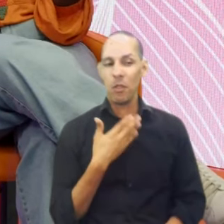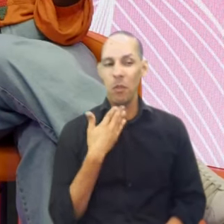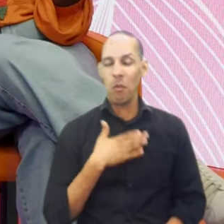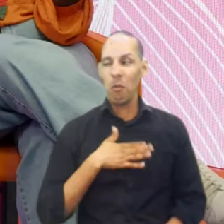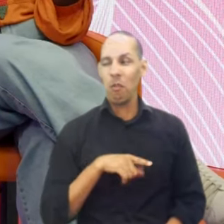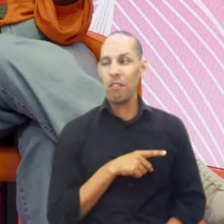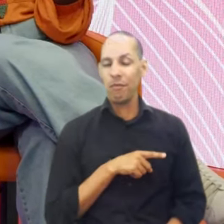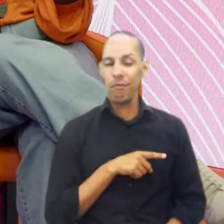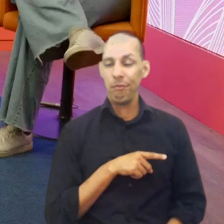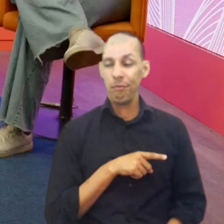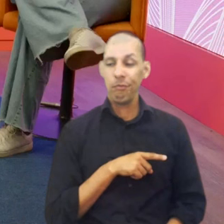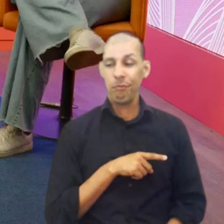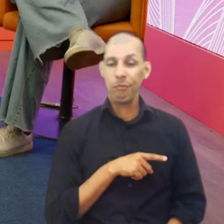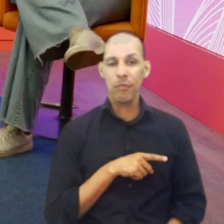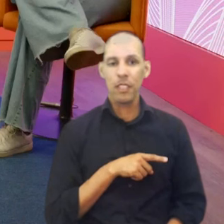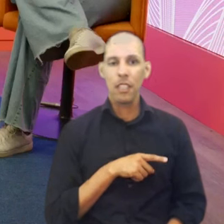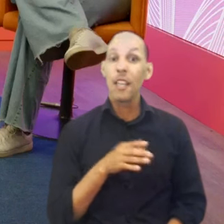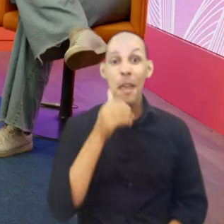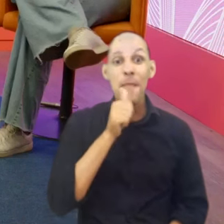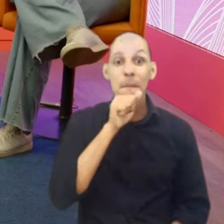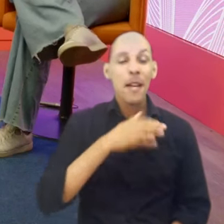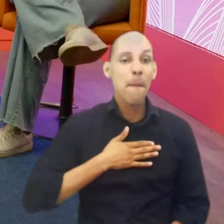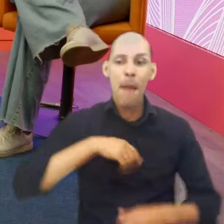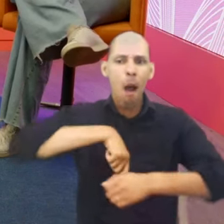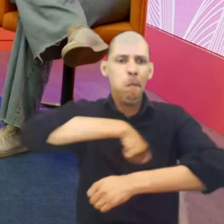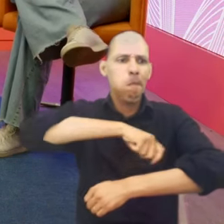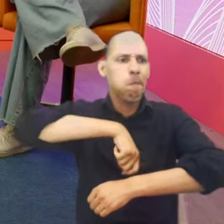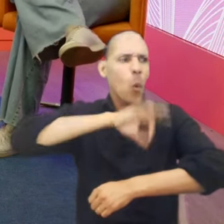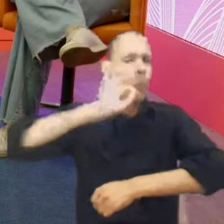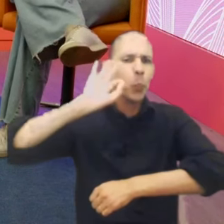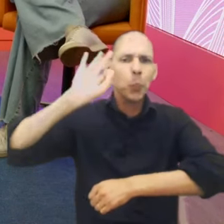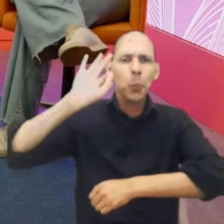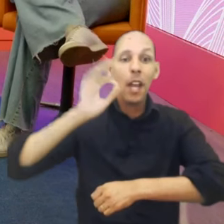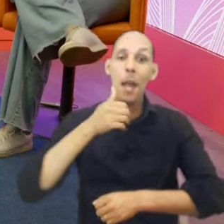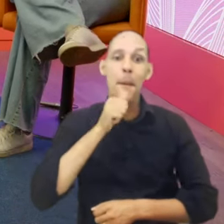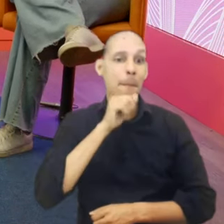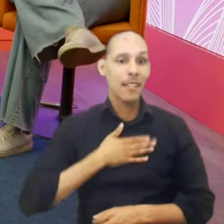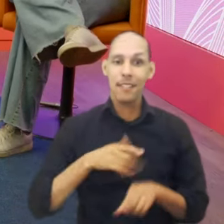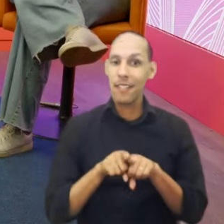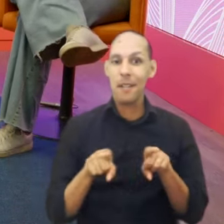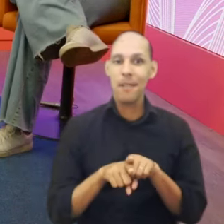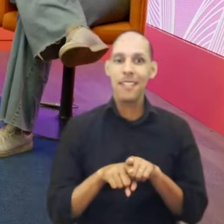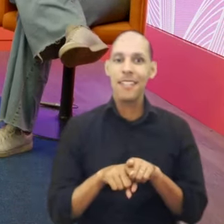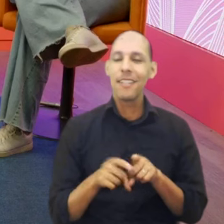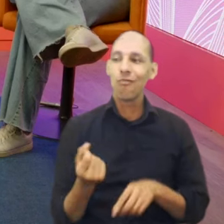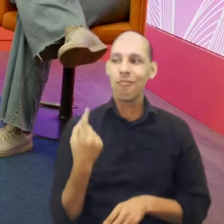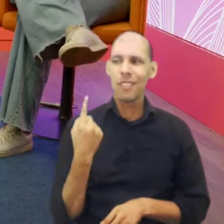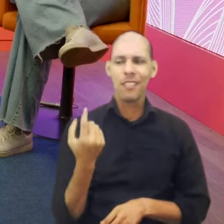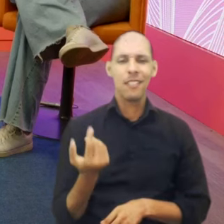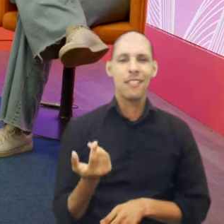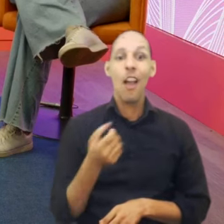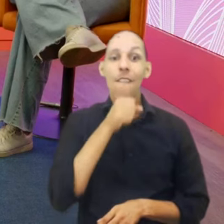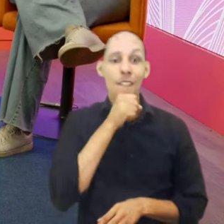de cozinhar? Não, e a minha mãe é uma super cozinheira, tá? Não, minha mãe também. A minha mãe é cozinheira. Assim, nossa, que estranho. A minha mãe é cozinheira, minha